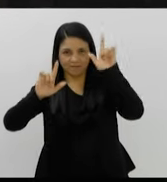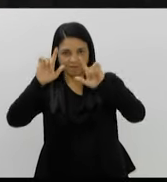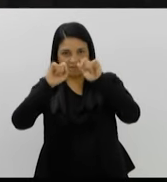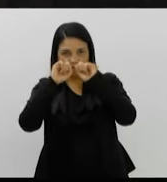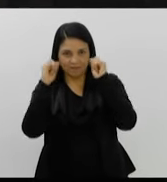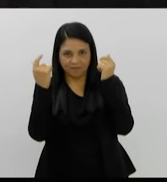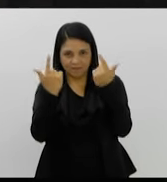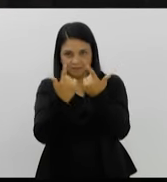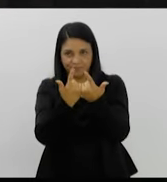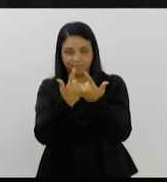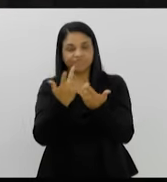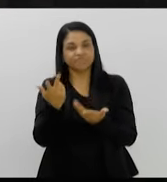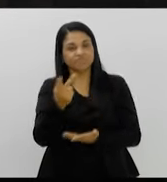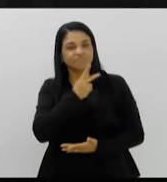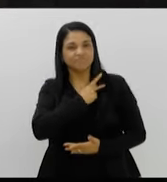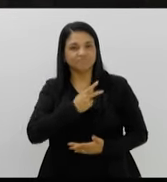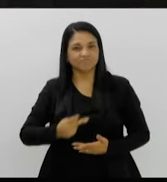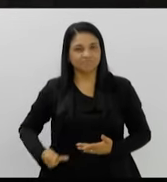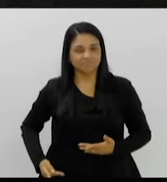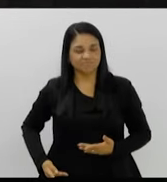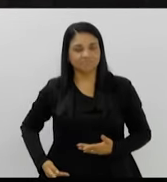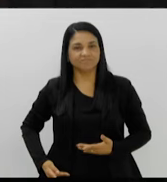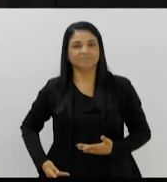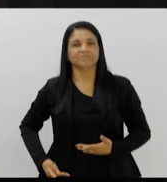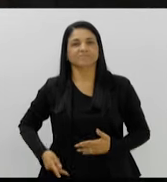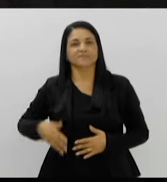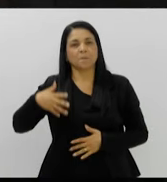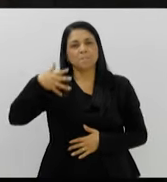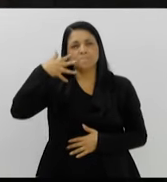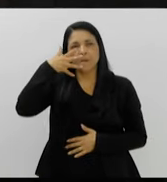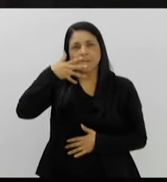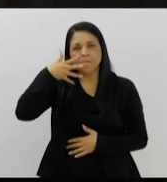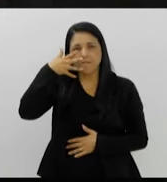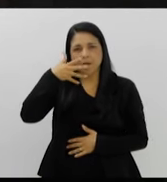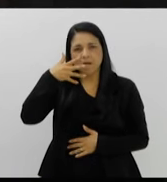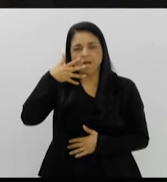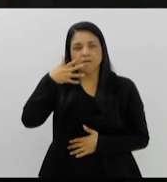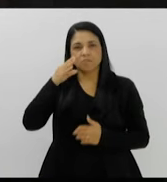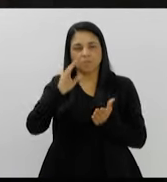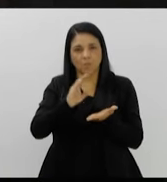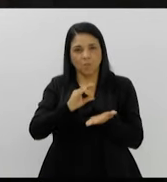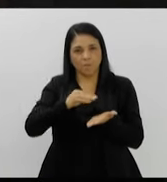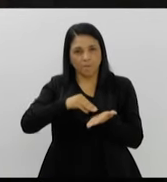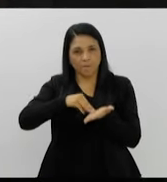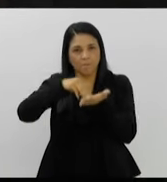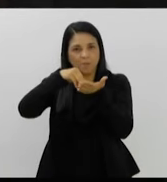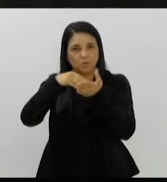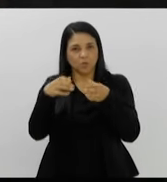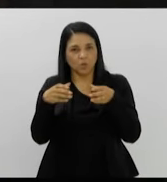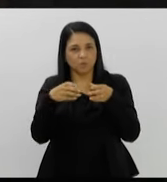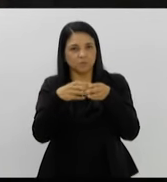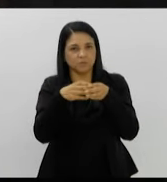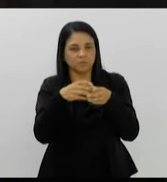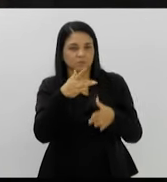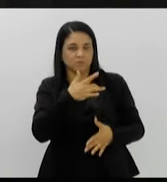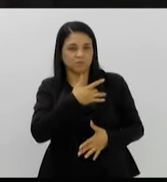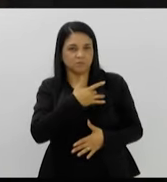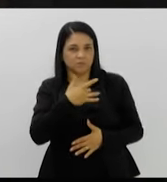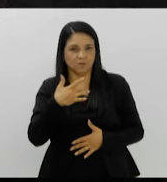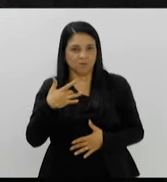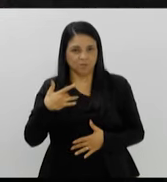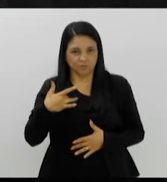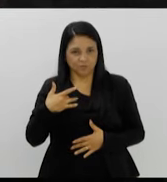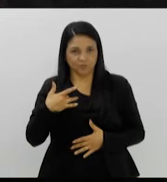al Presidente trago para essa casa como membro da comissão de saúde membro